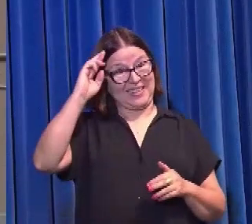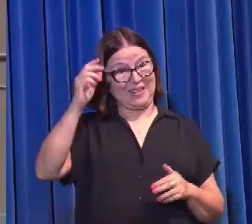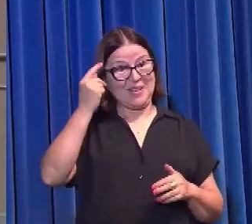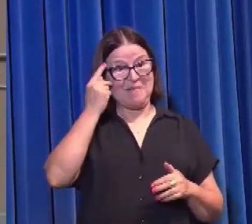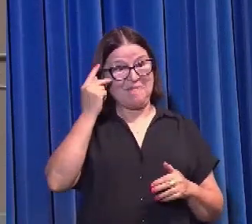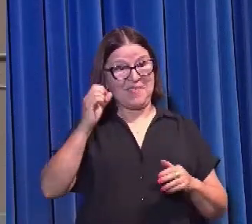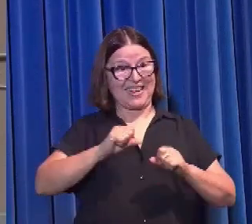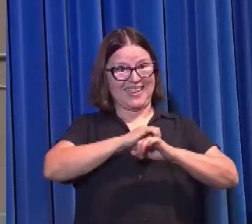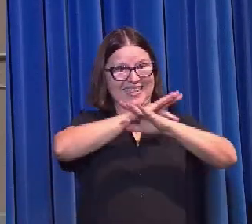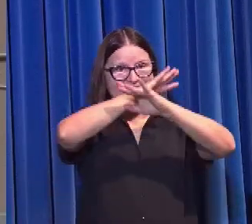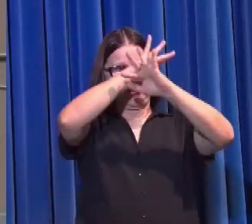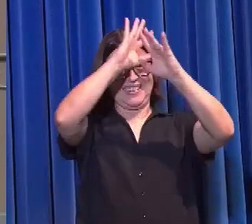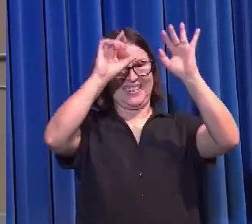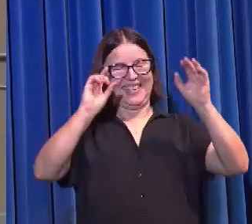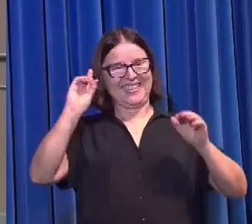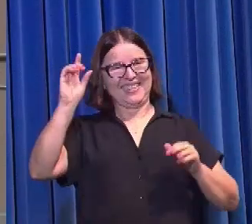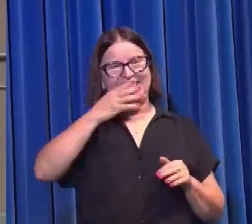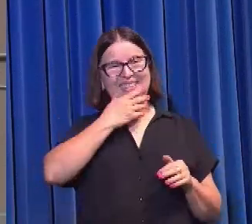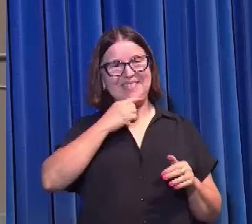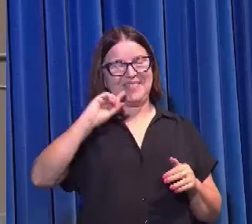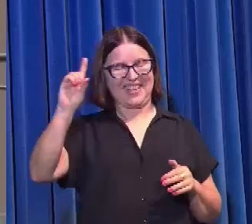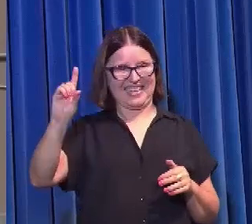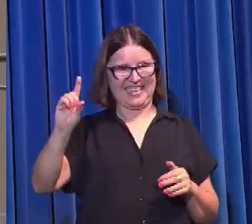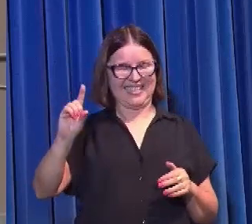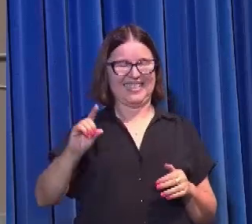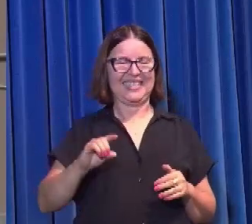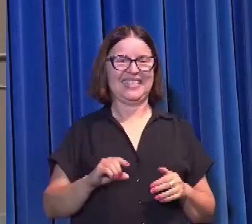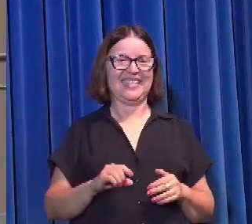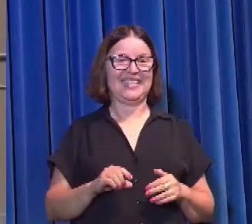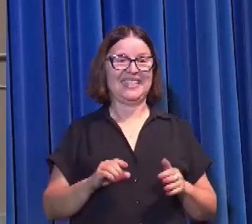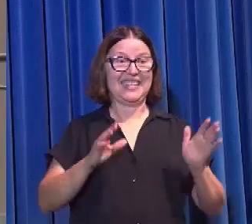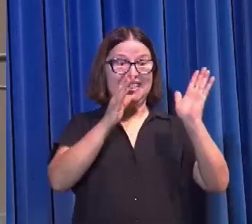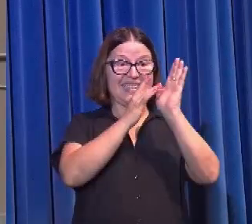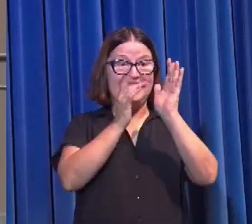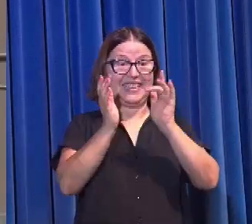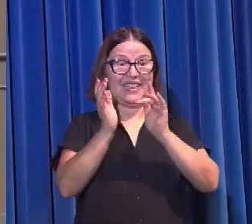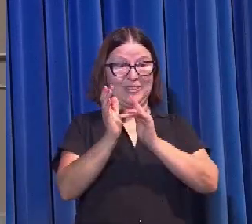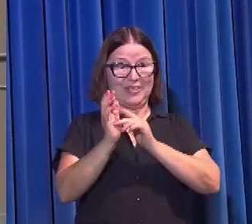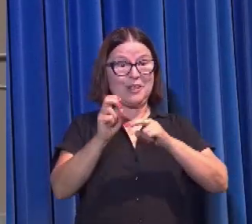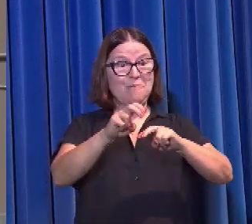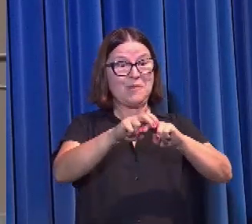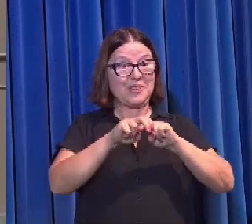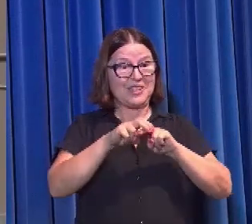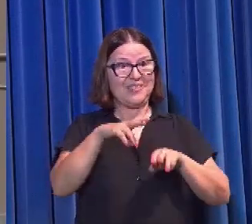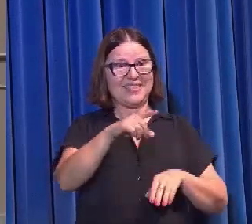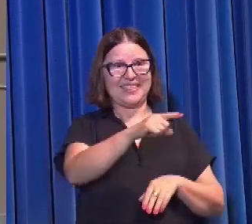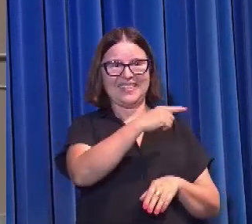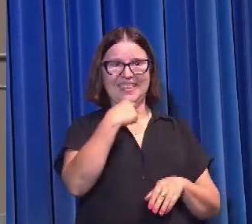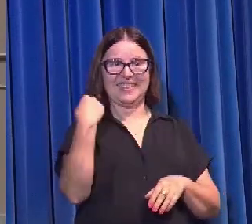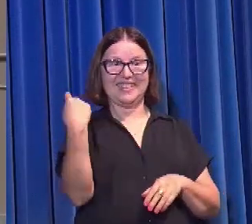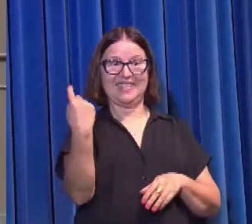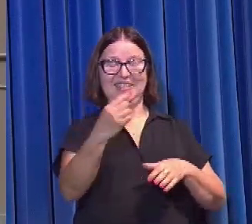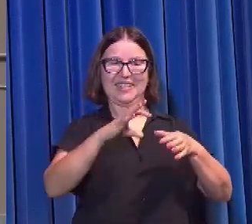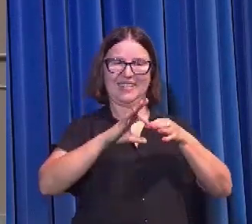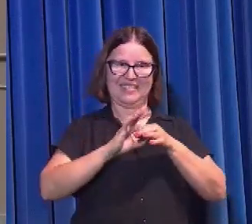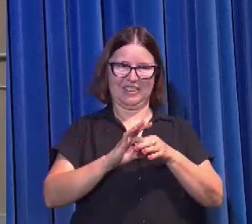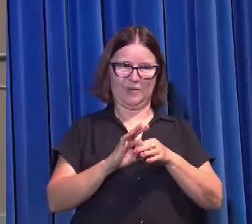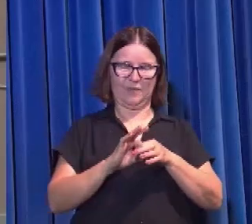meus irmãos. Ele é o motivo da nossa união. As nossas diferenças